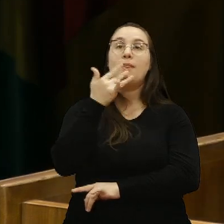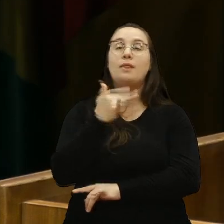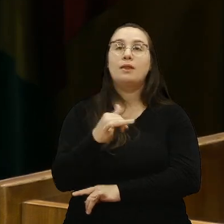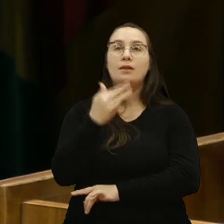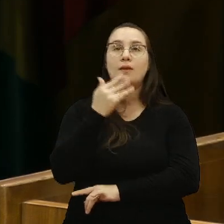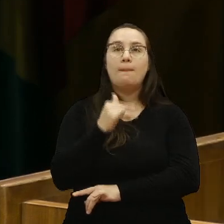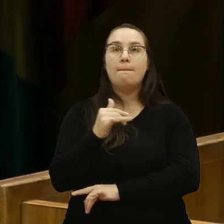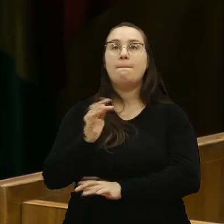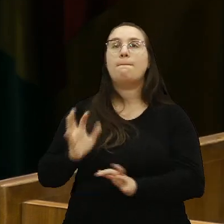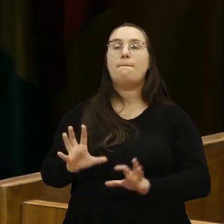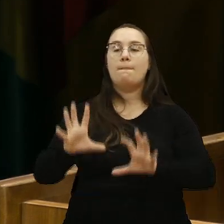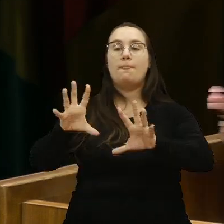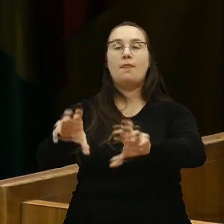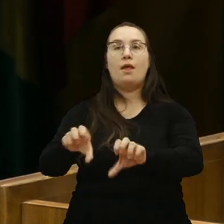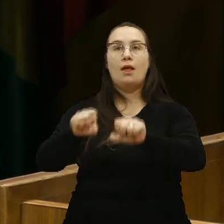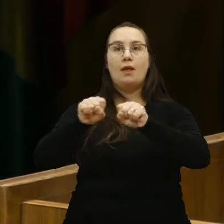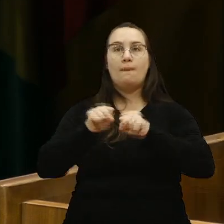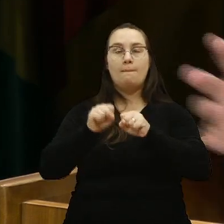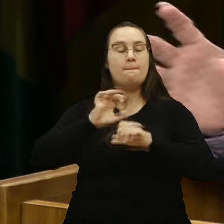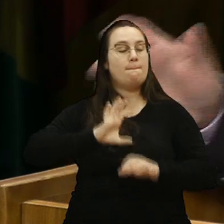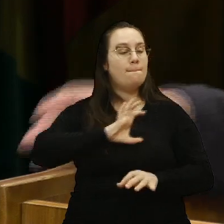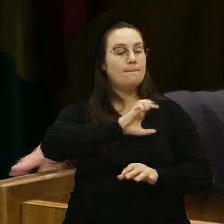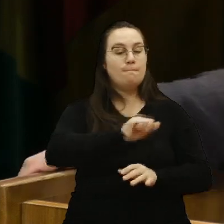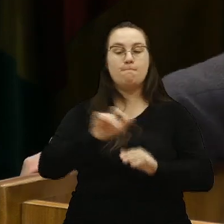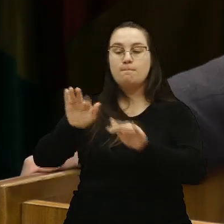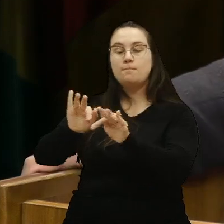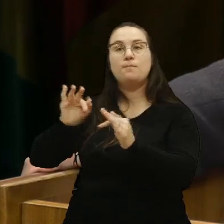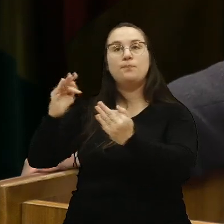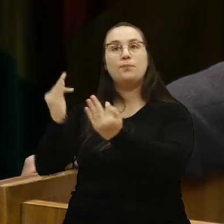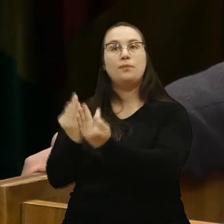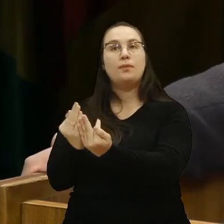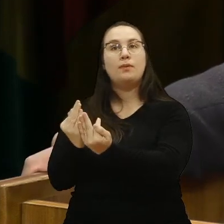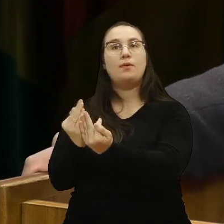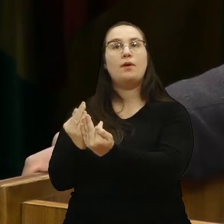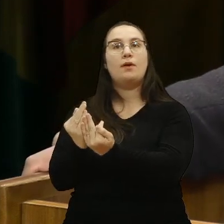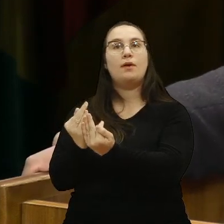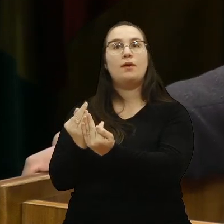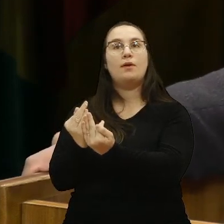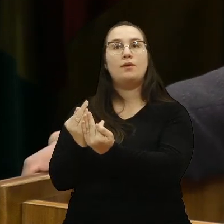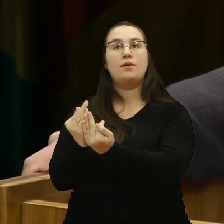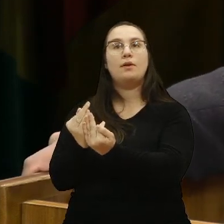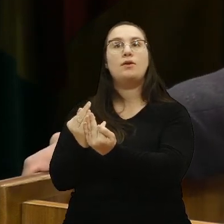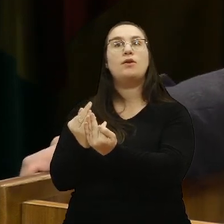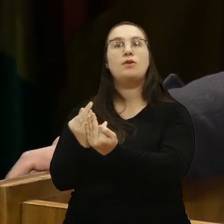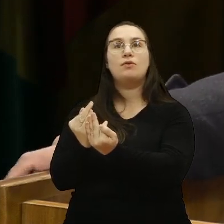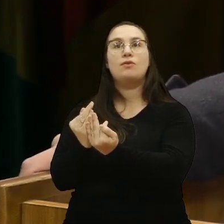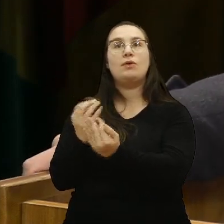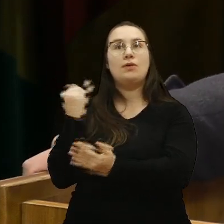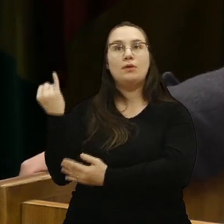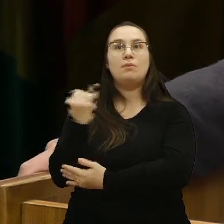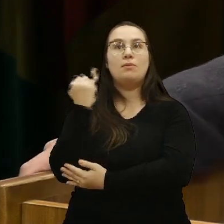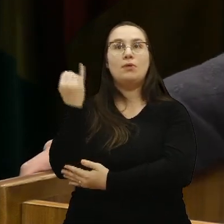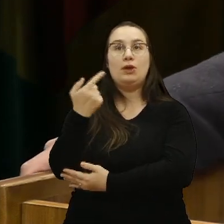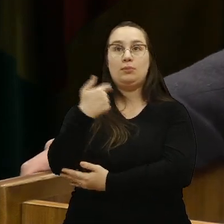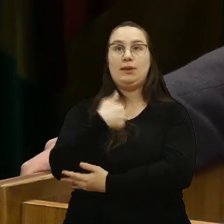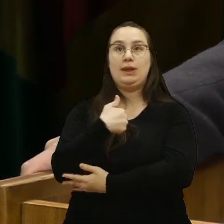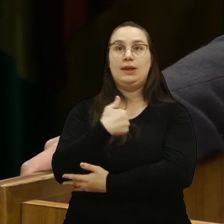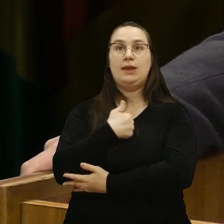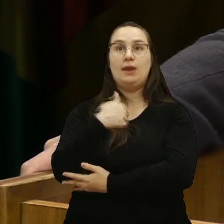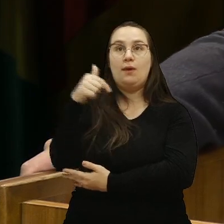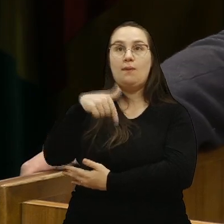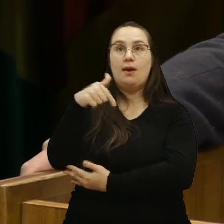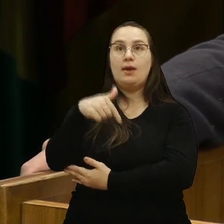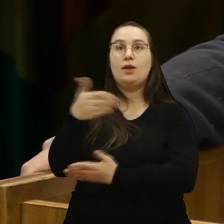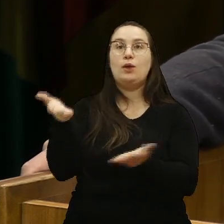ter sido adotado, ter sido amado por uma família, e isso foi determinante para que eu estivesse